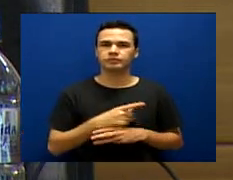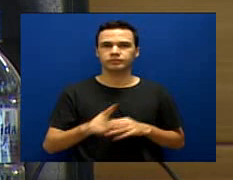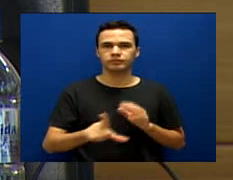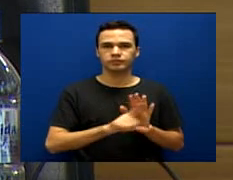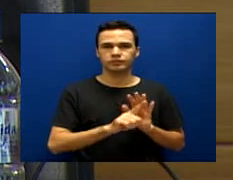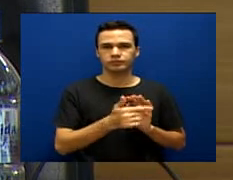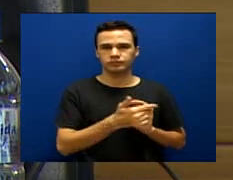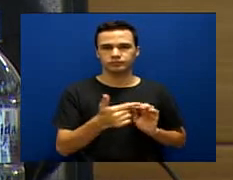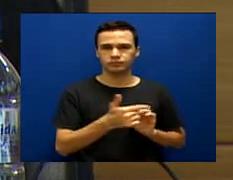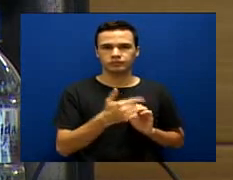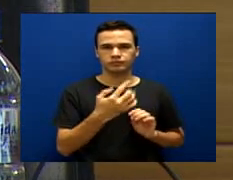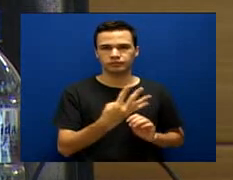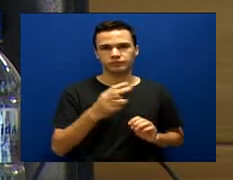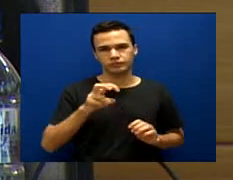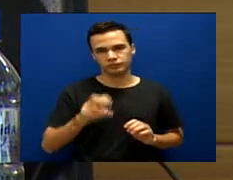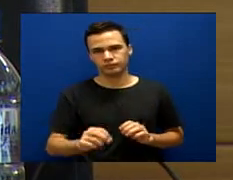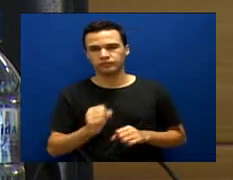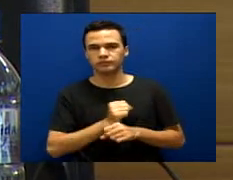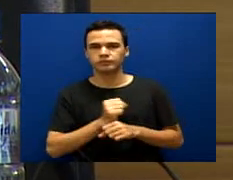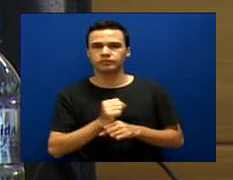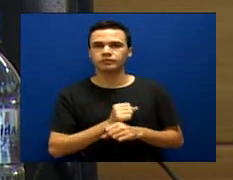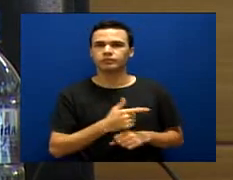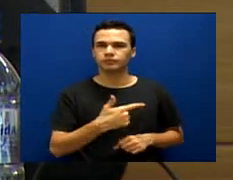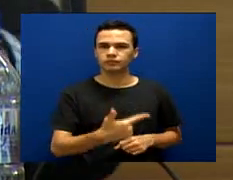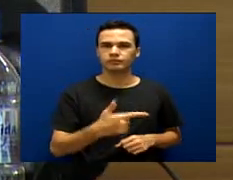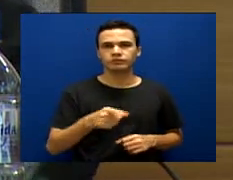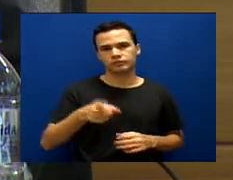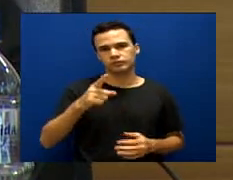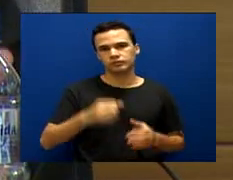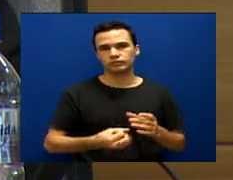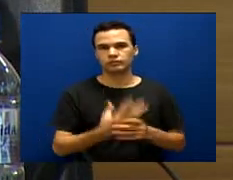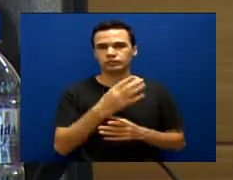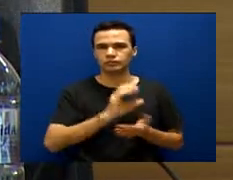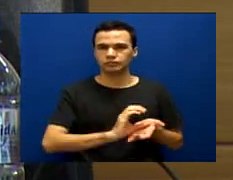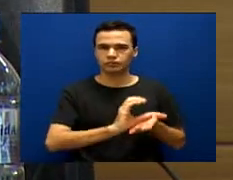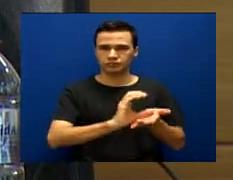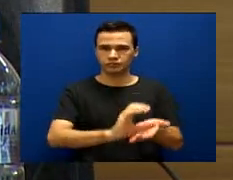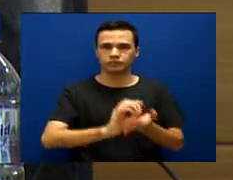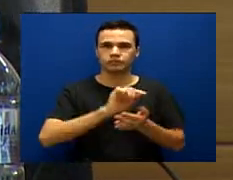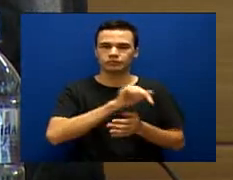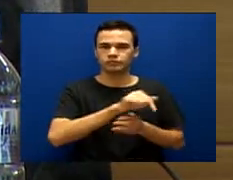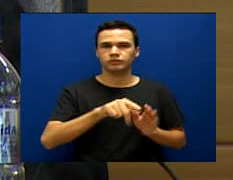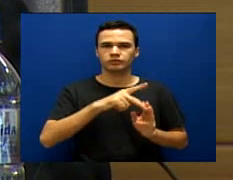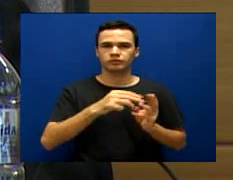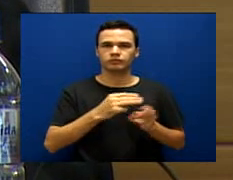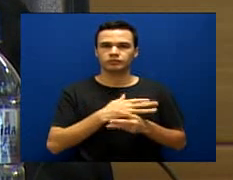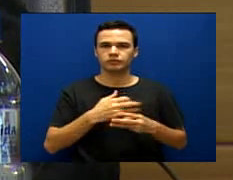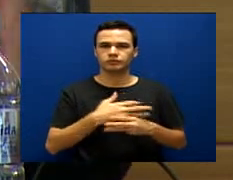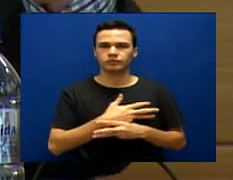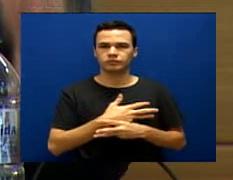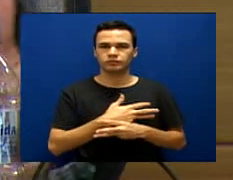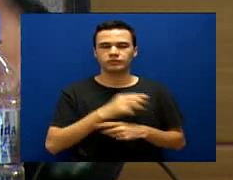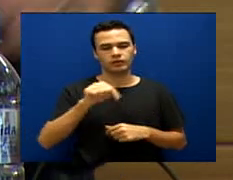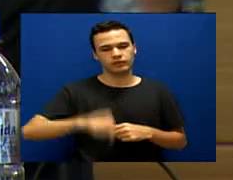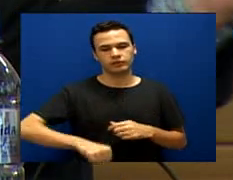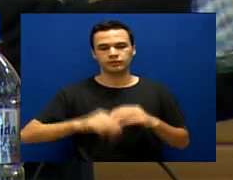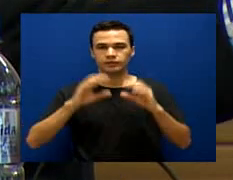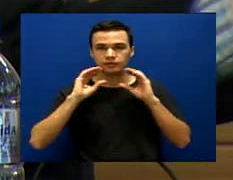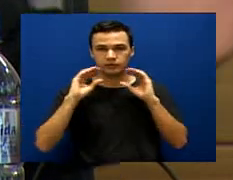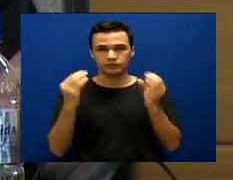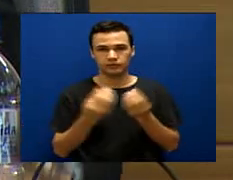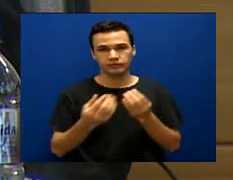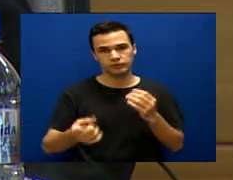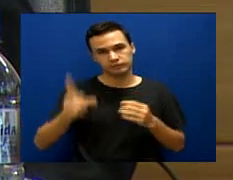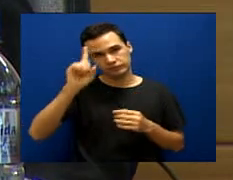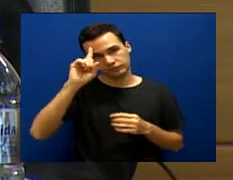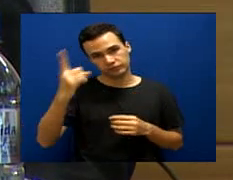decreto 22.450, em 2 anos estabelecer a criação do Conselho Municipal. E essa casa teve iniciativa